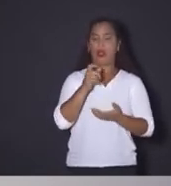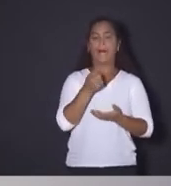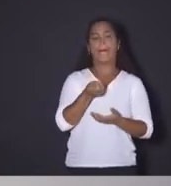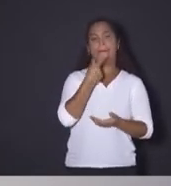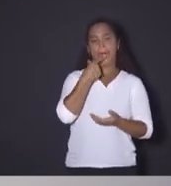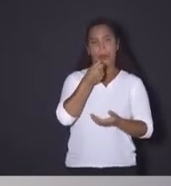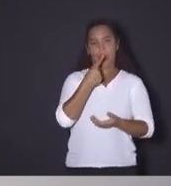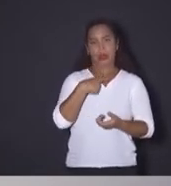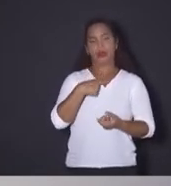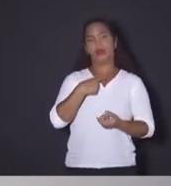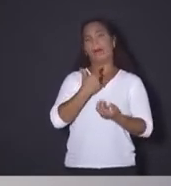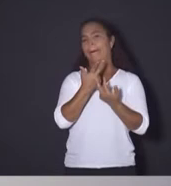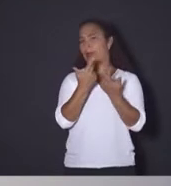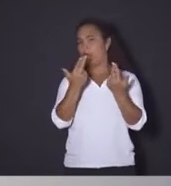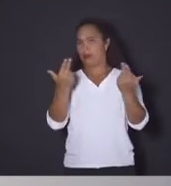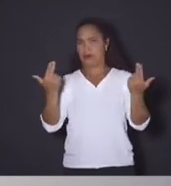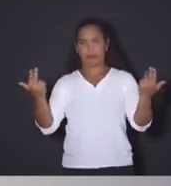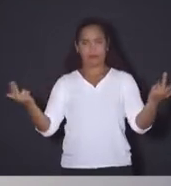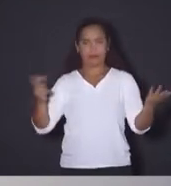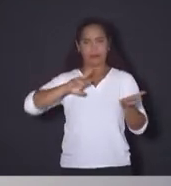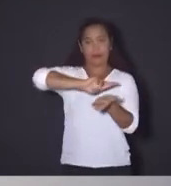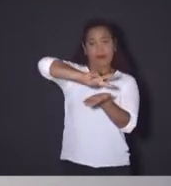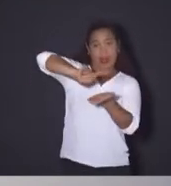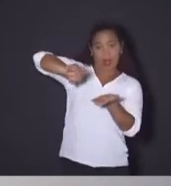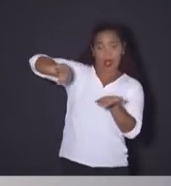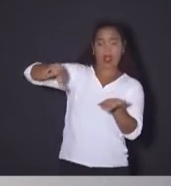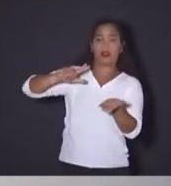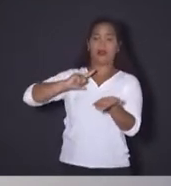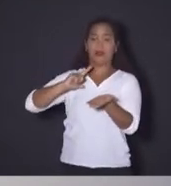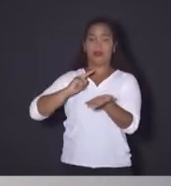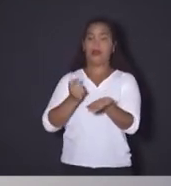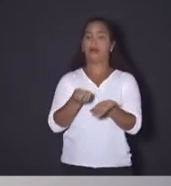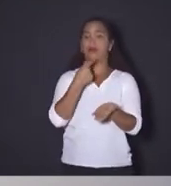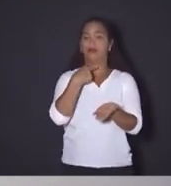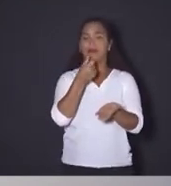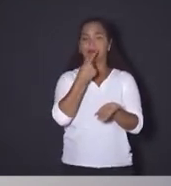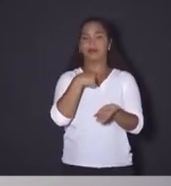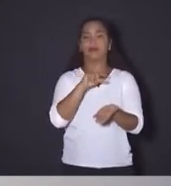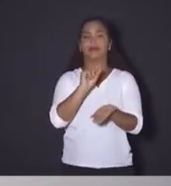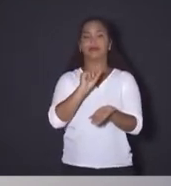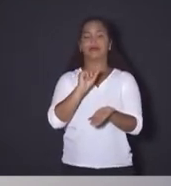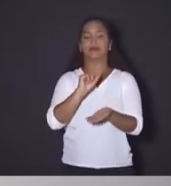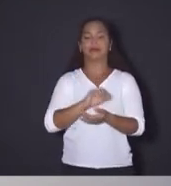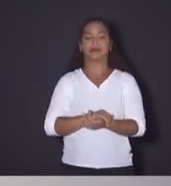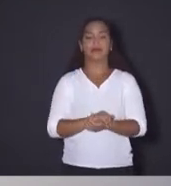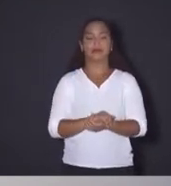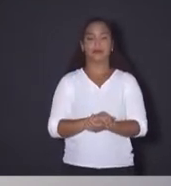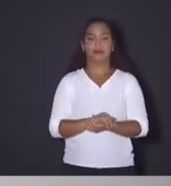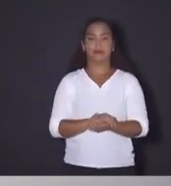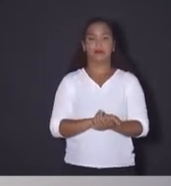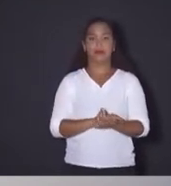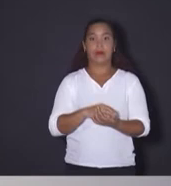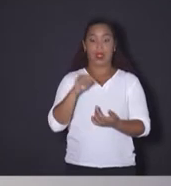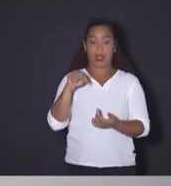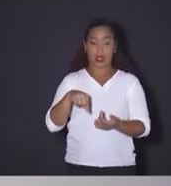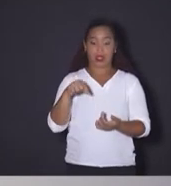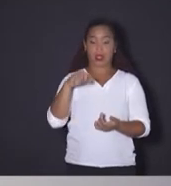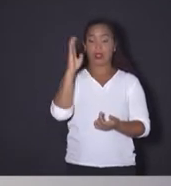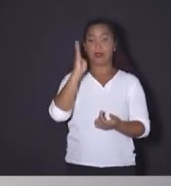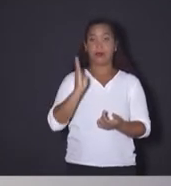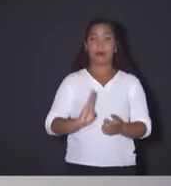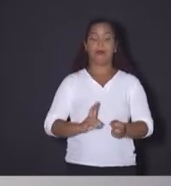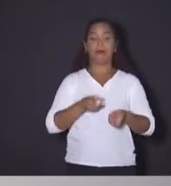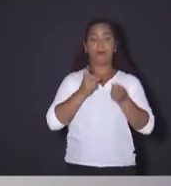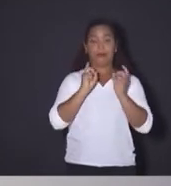outros medicamentos também com esse mesmo princípio ativo né eu trago dados do consumo desse medicamento no brasil da venda